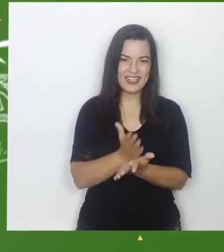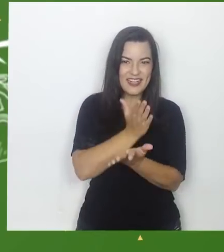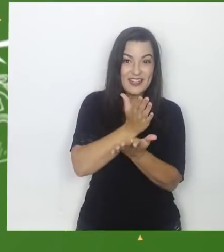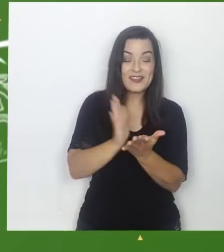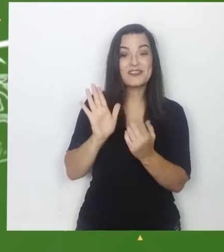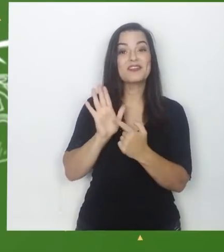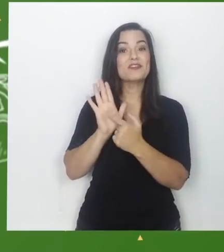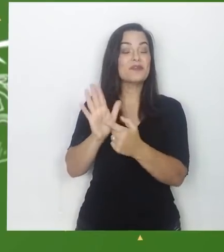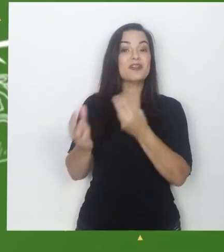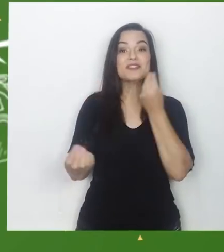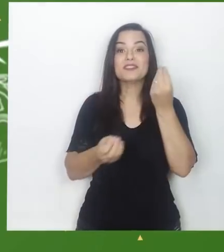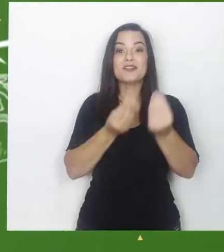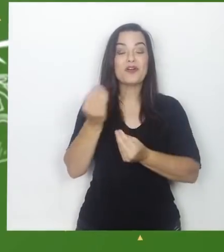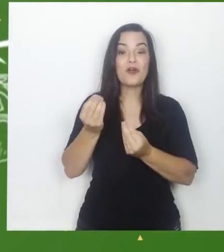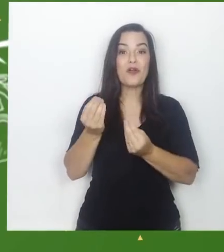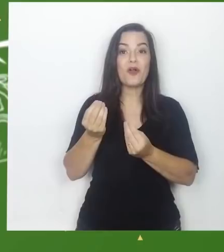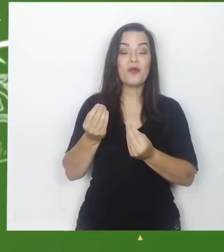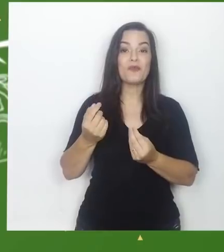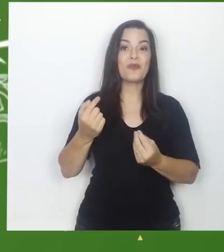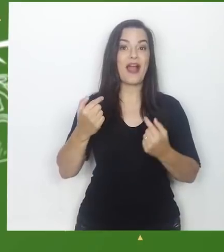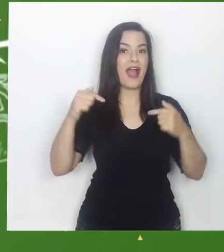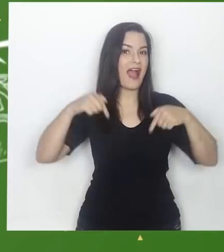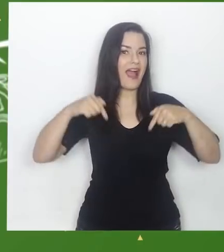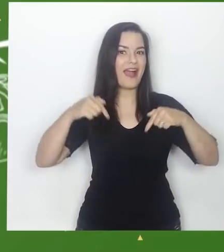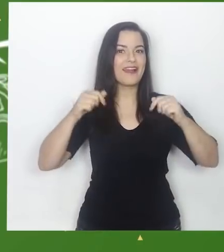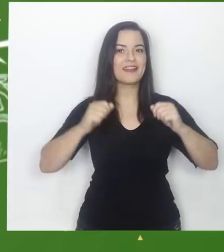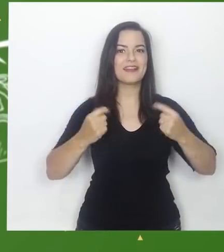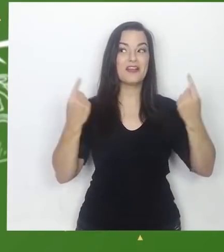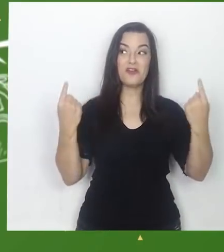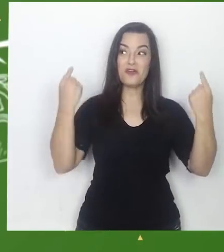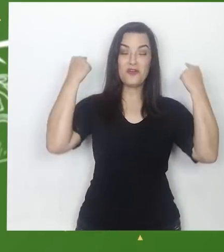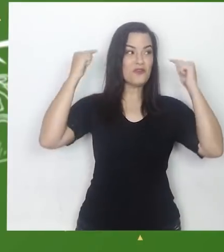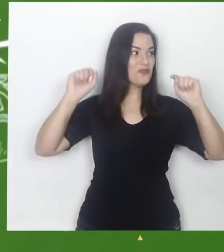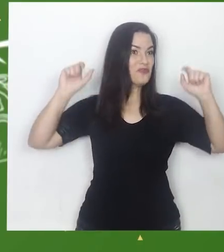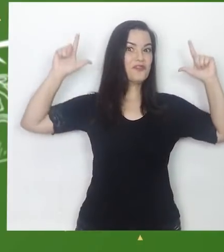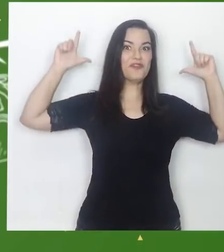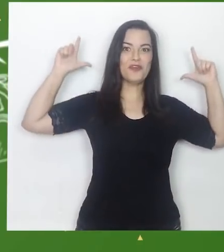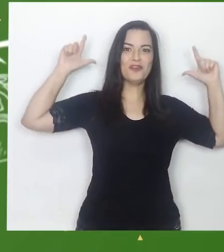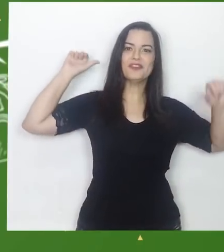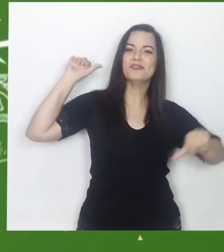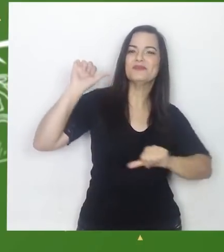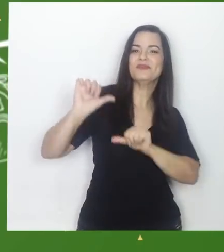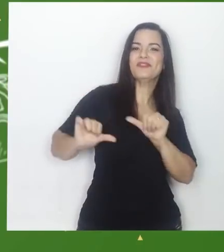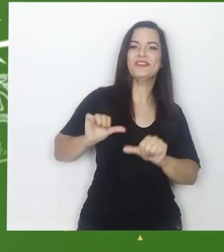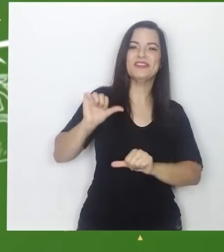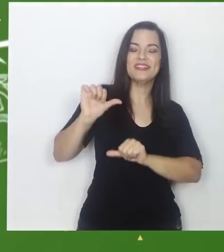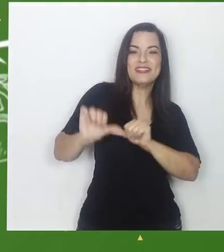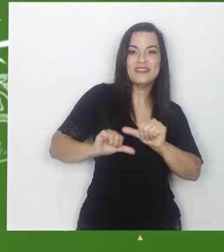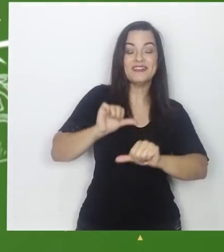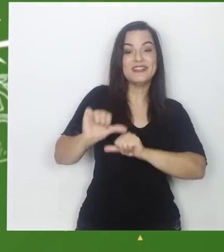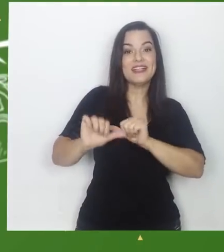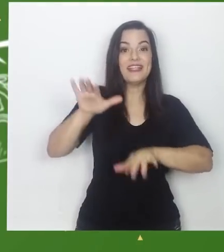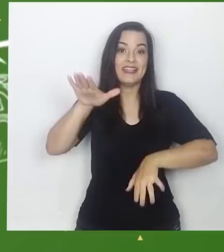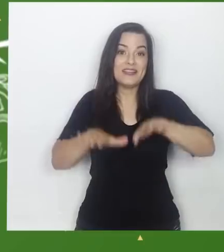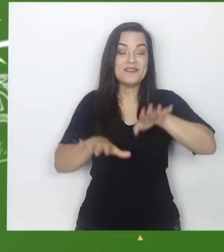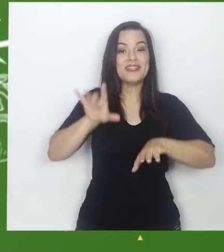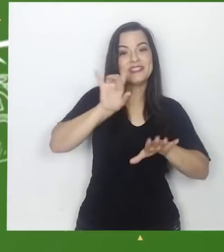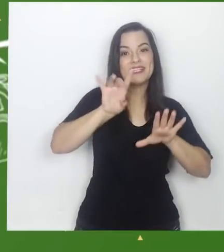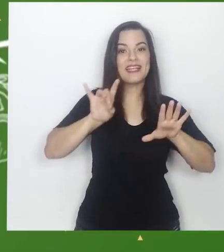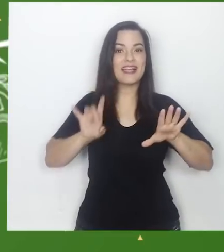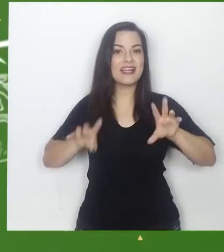o nosso painel de gravação aqui, o nosso fundo, ele foi mudando de acordo com os temas que